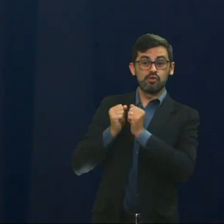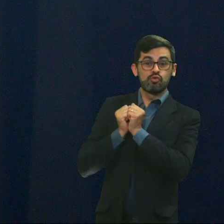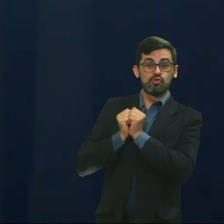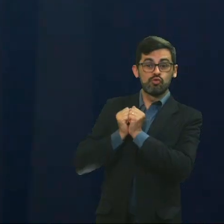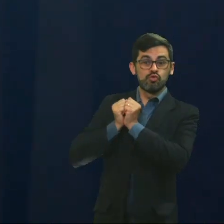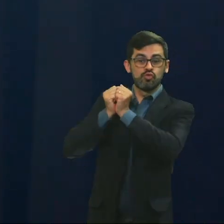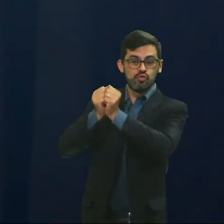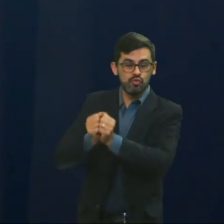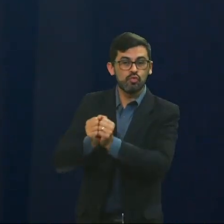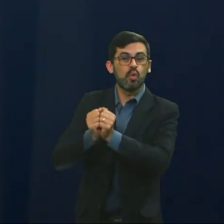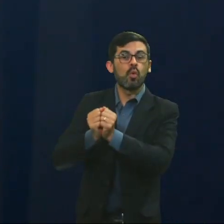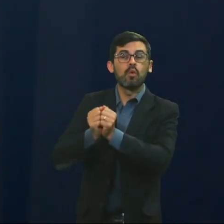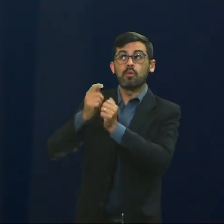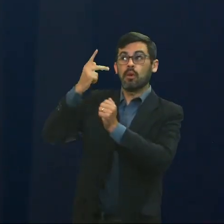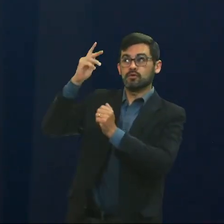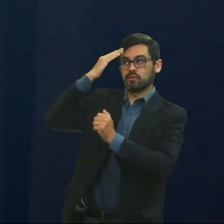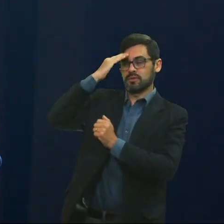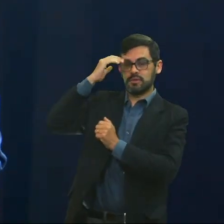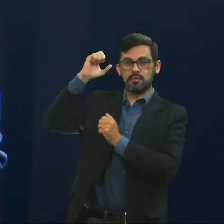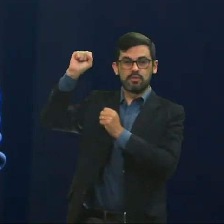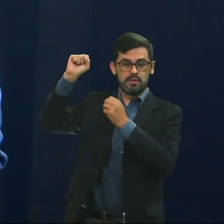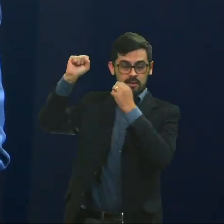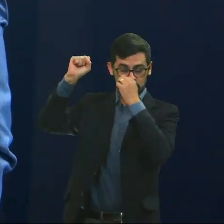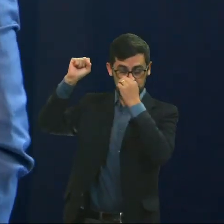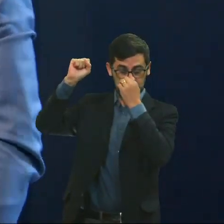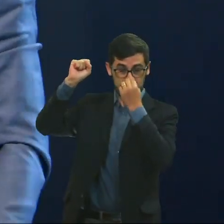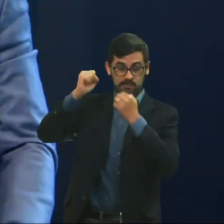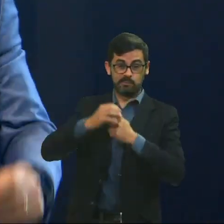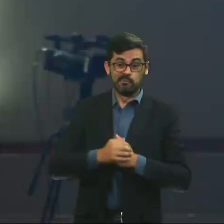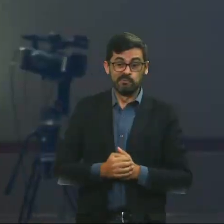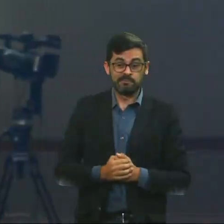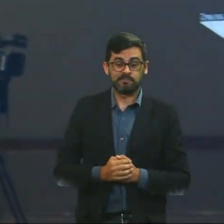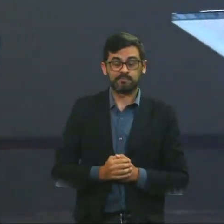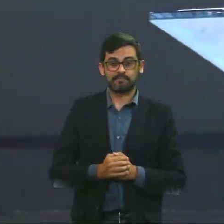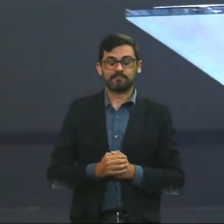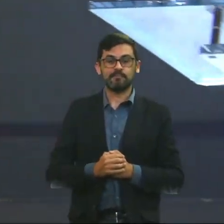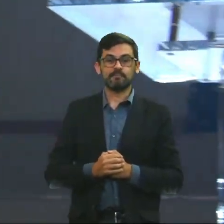no ritmo da sua sabedoria.